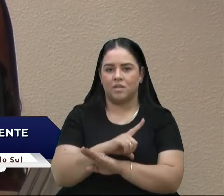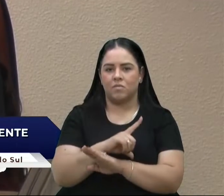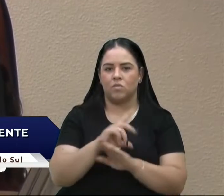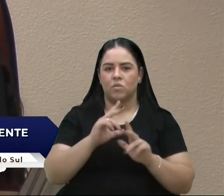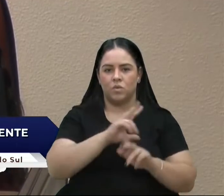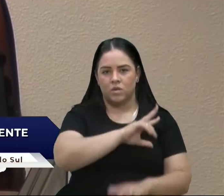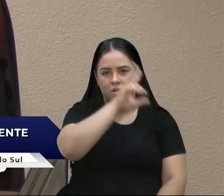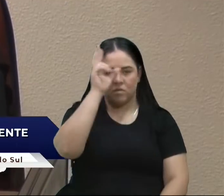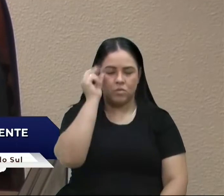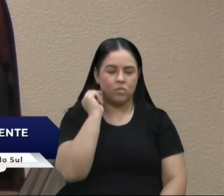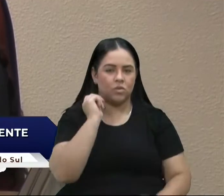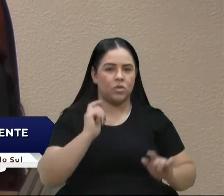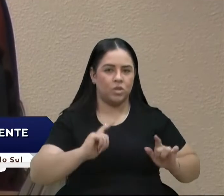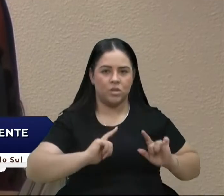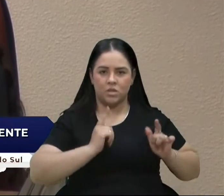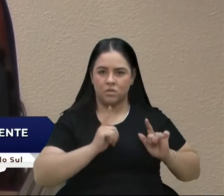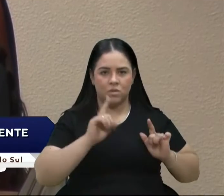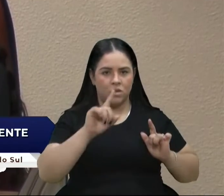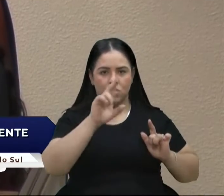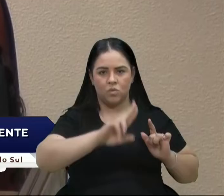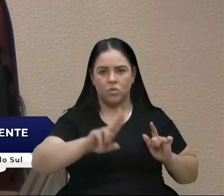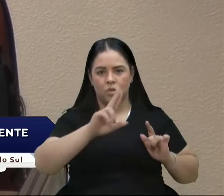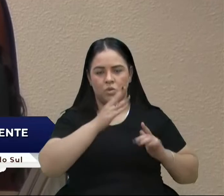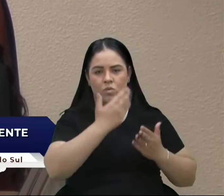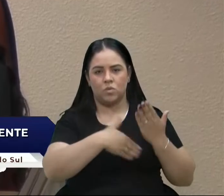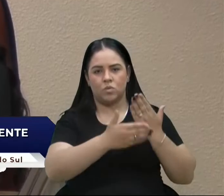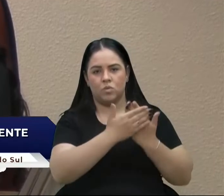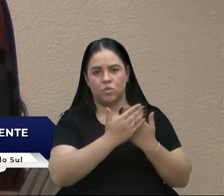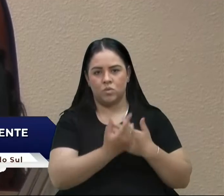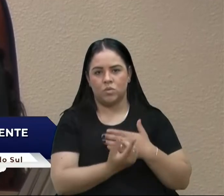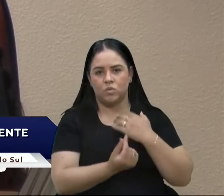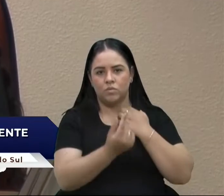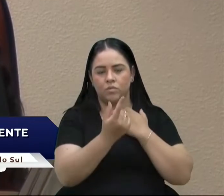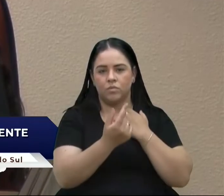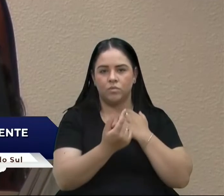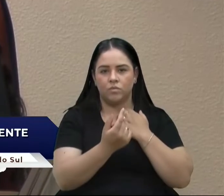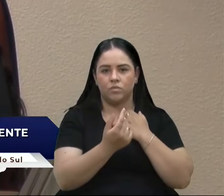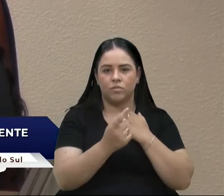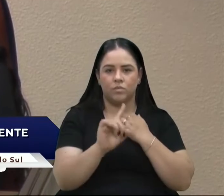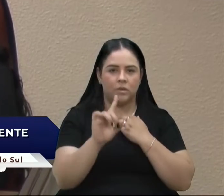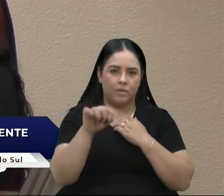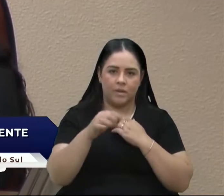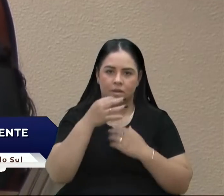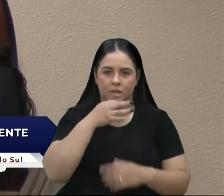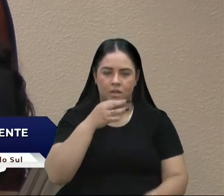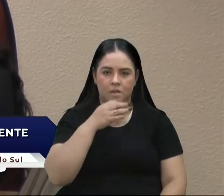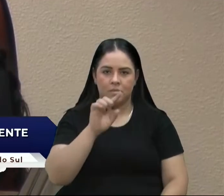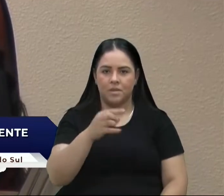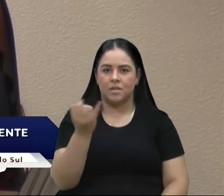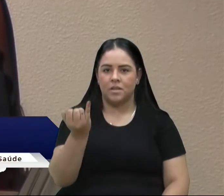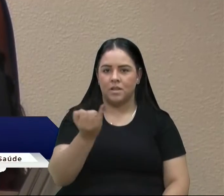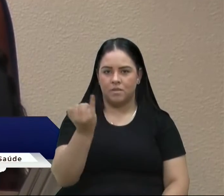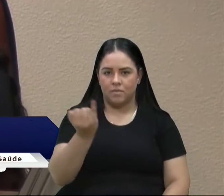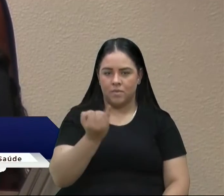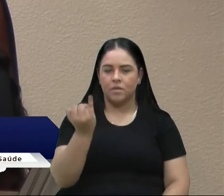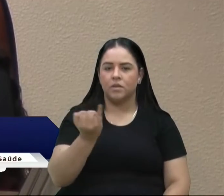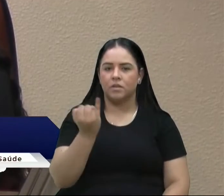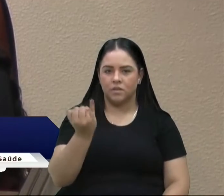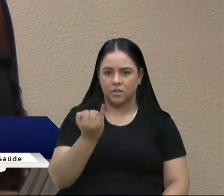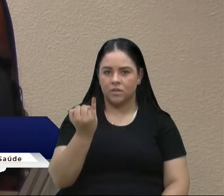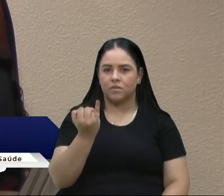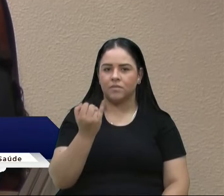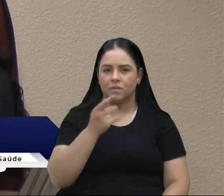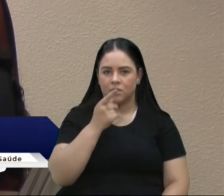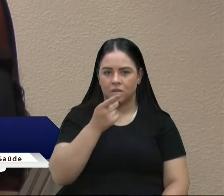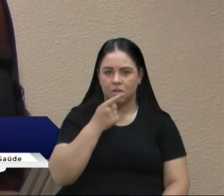plena que não utilizam a sua totalidade de MAC. Né? Não é o caso de Caxias, mas é importante trazer para a discussão aqui.